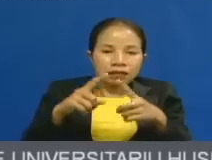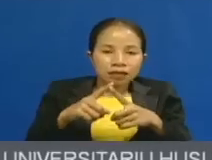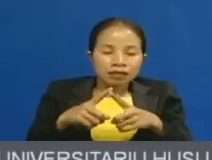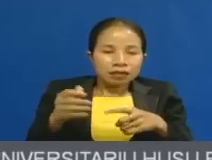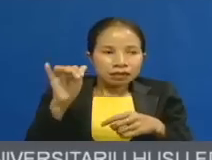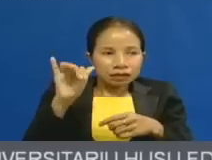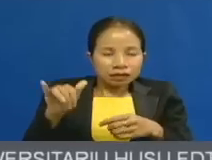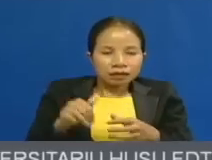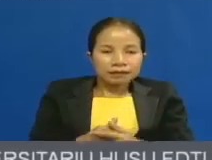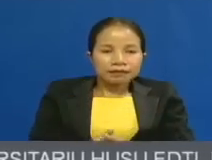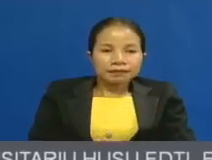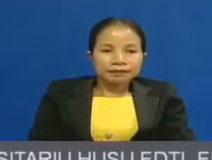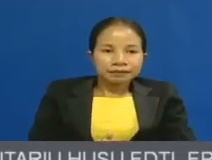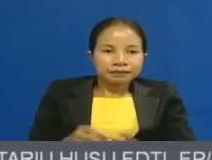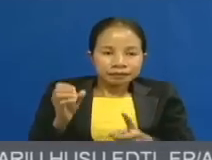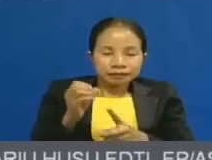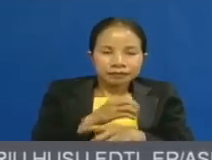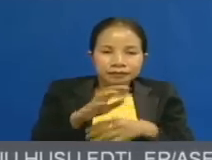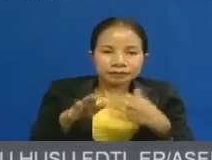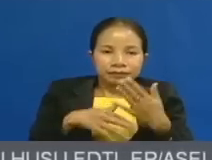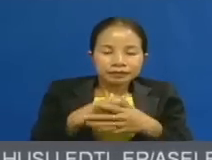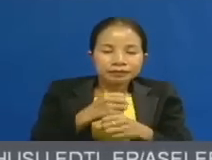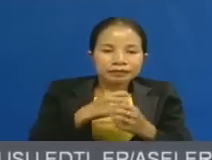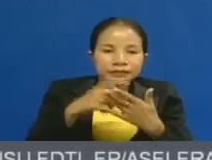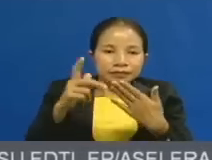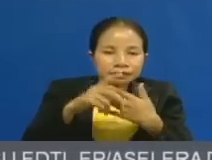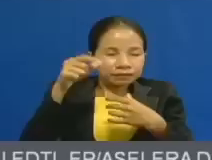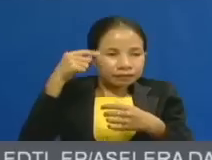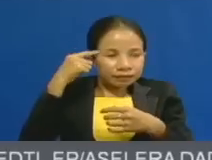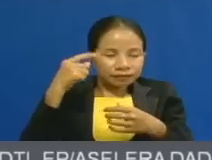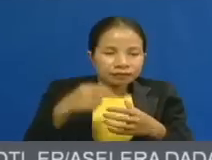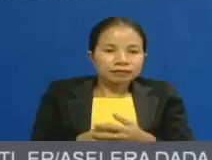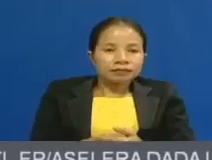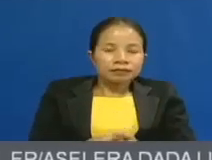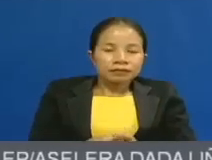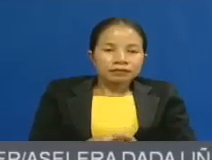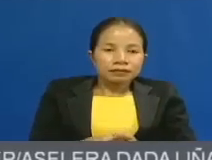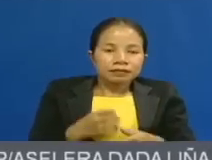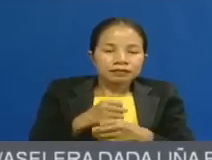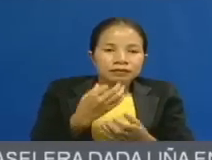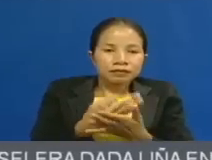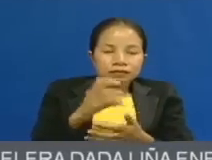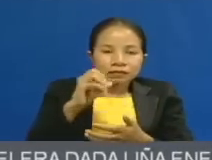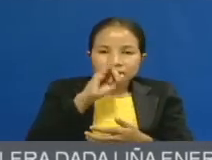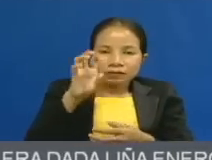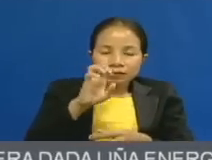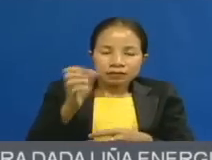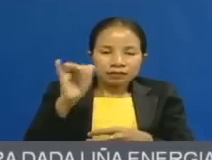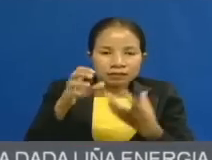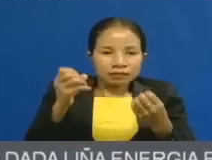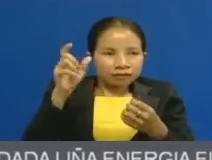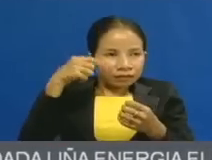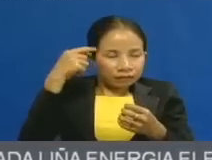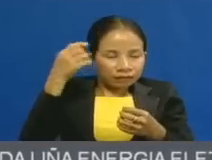sir ninia opção toma ka tu hal programa no governo atu formula orçamento geral do estado quando sir mo domina